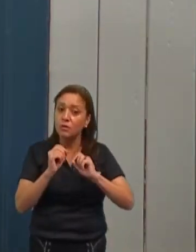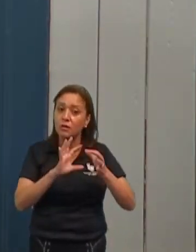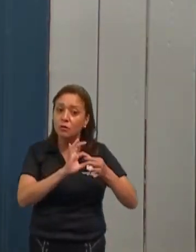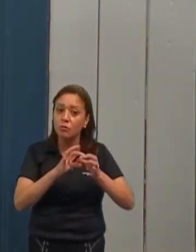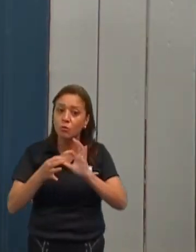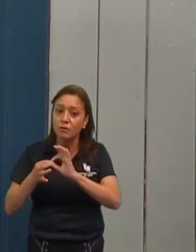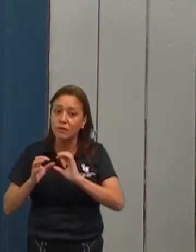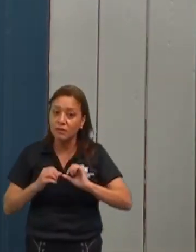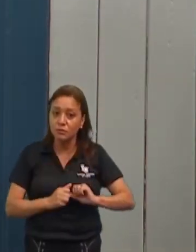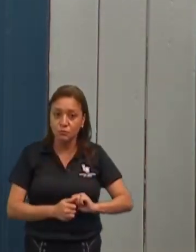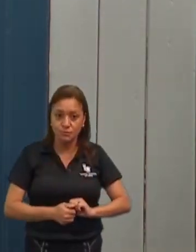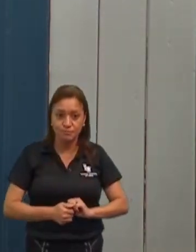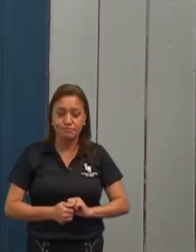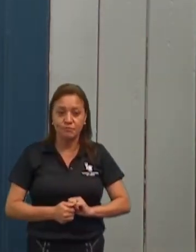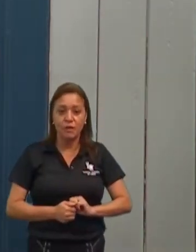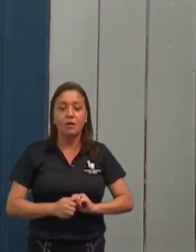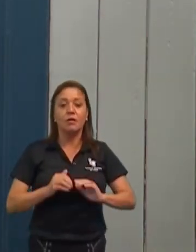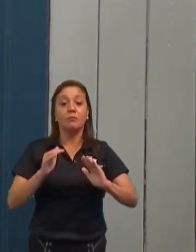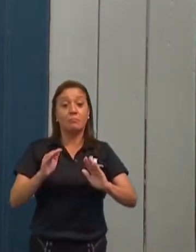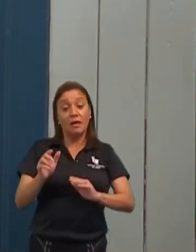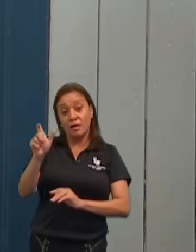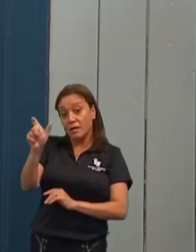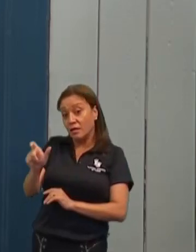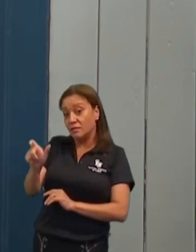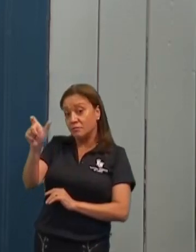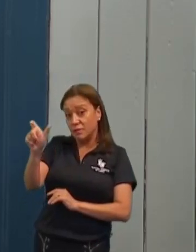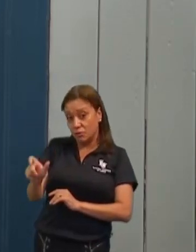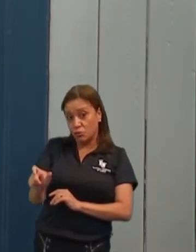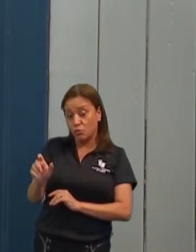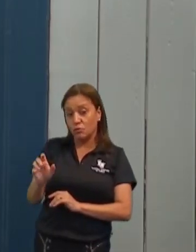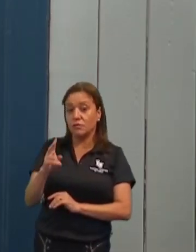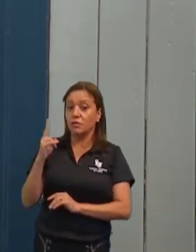Para os integrantes de nível olímpico